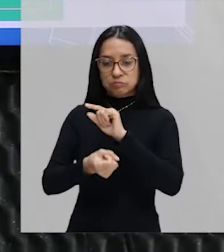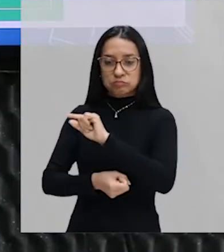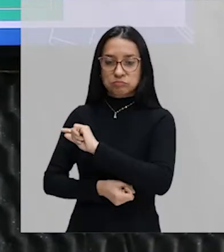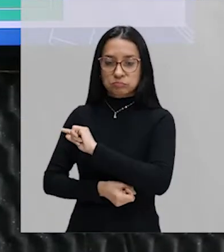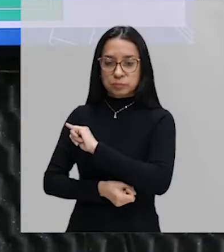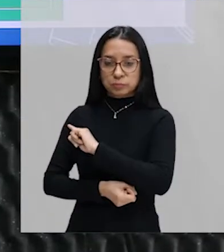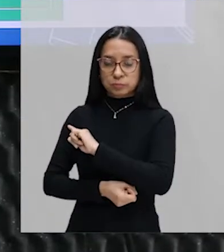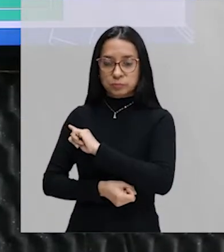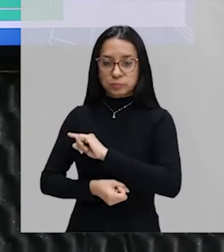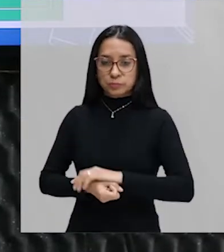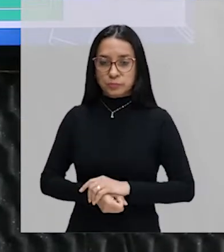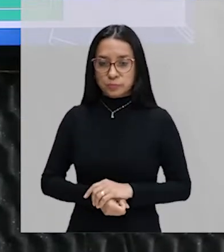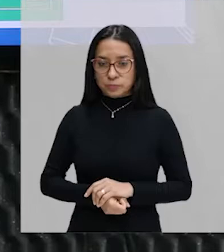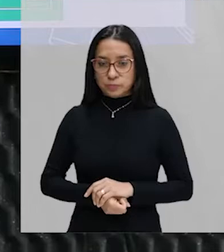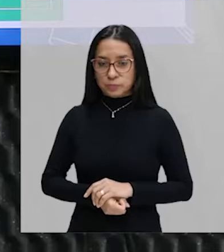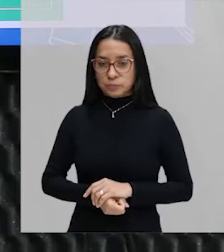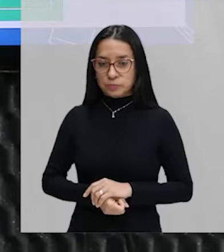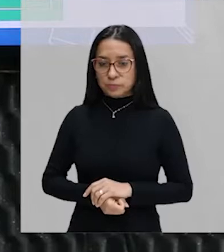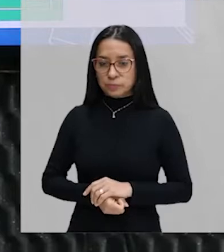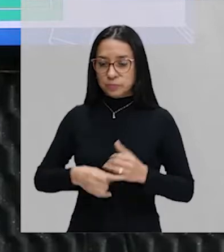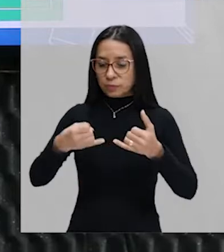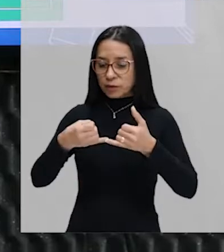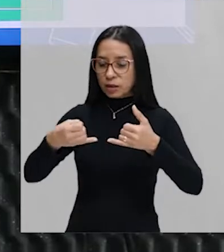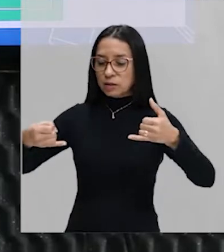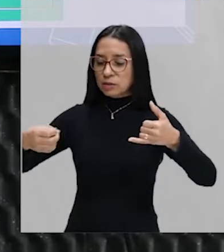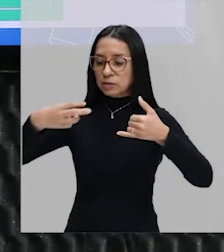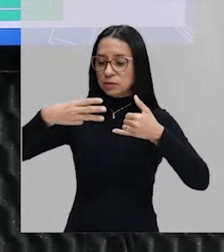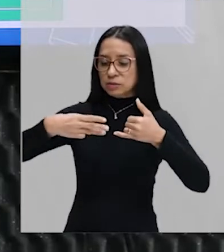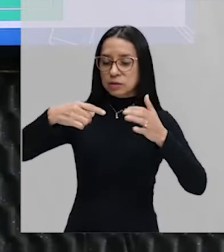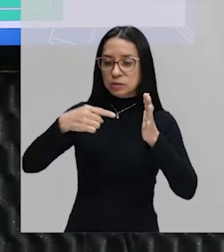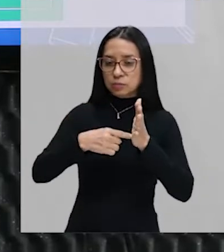aqui é a linha de 3 pontos, ela está a